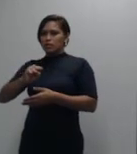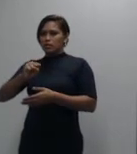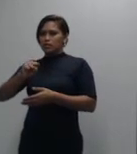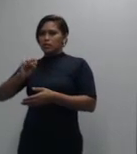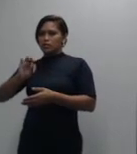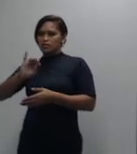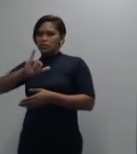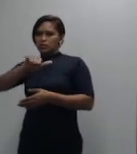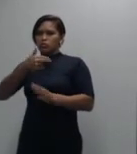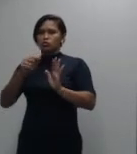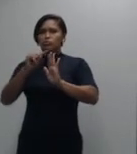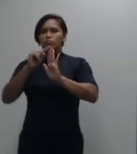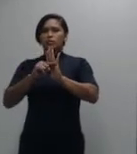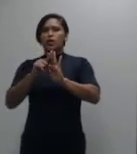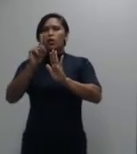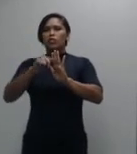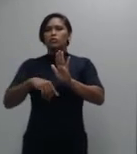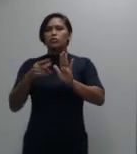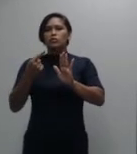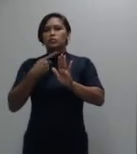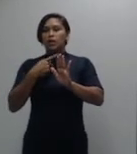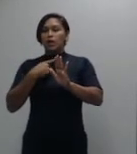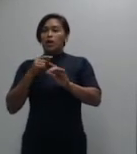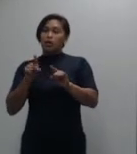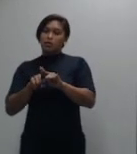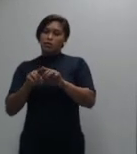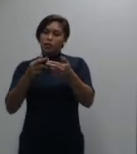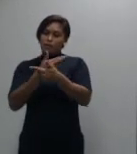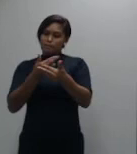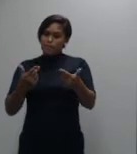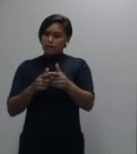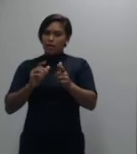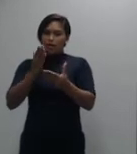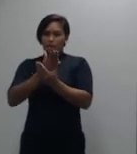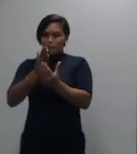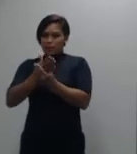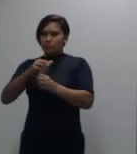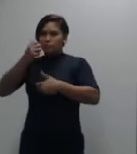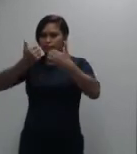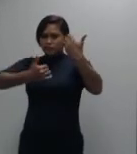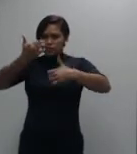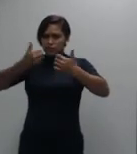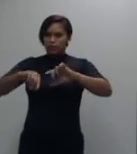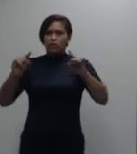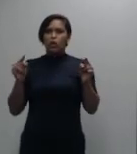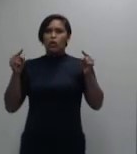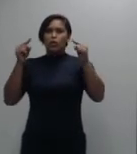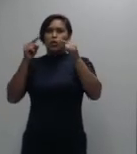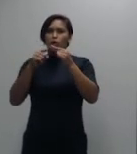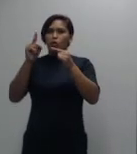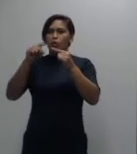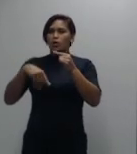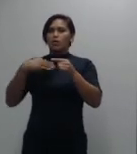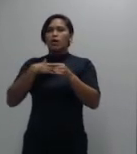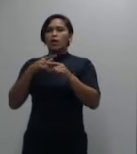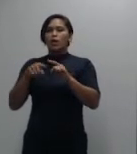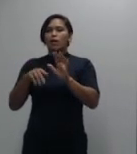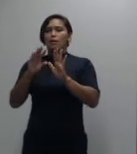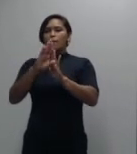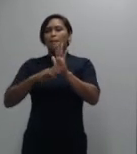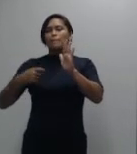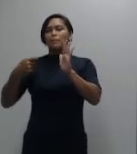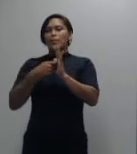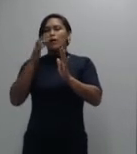indicando ele está com essa inclusive várias dessas peças São transferidas e coloca no bojo das petições para